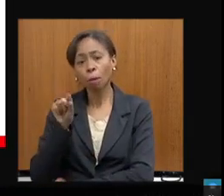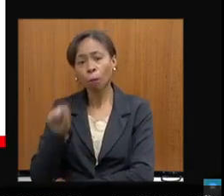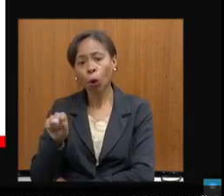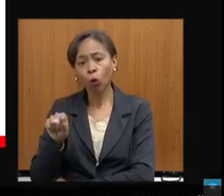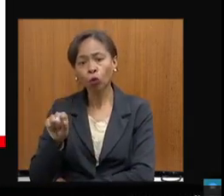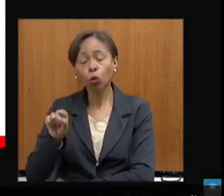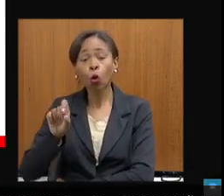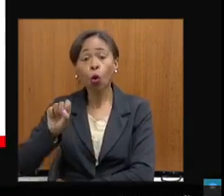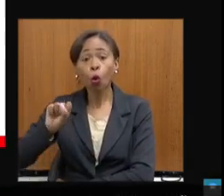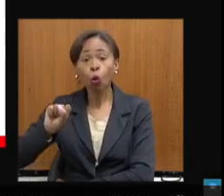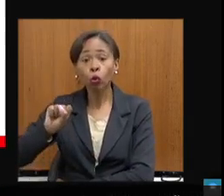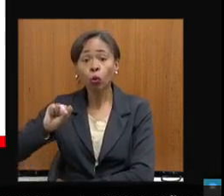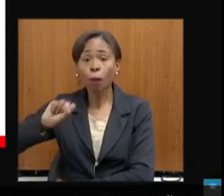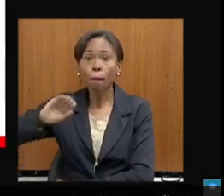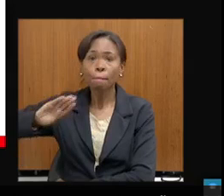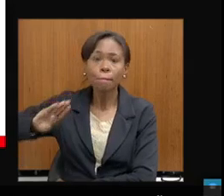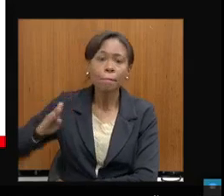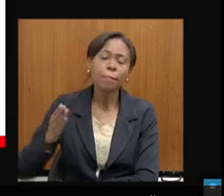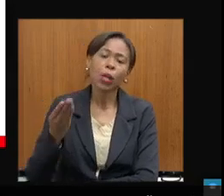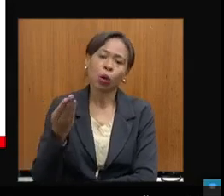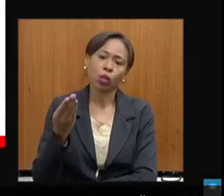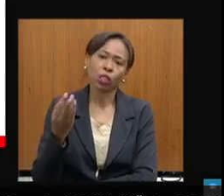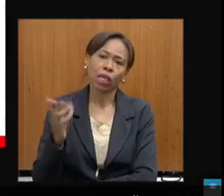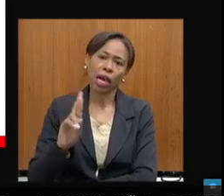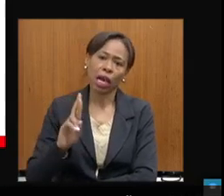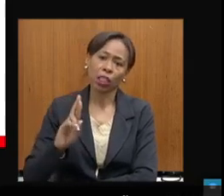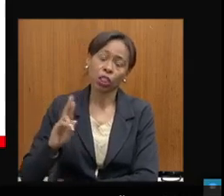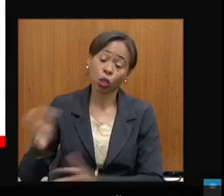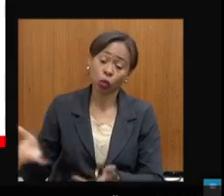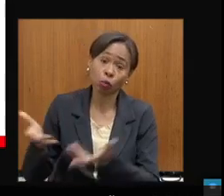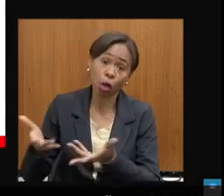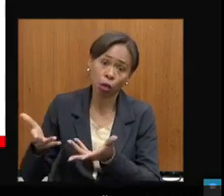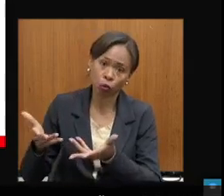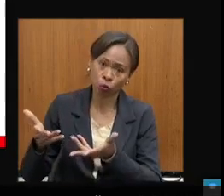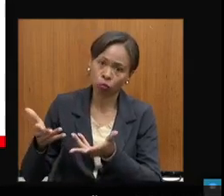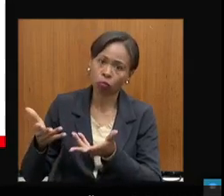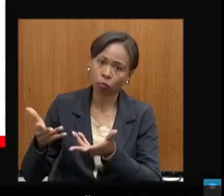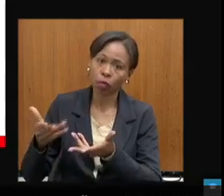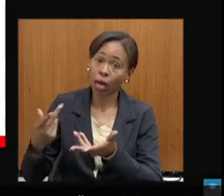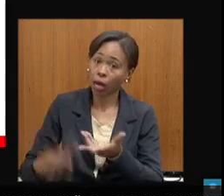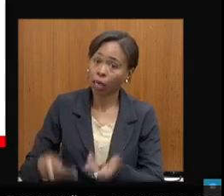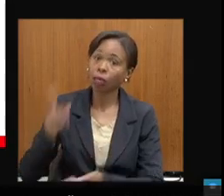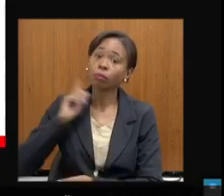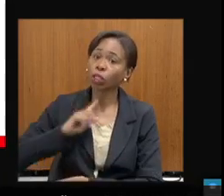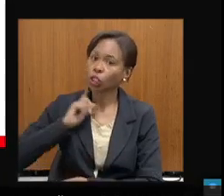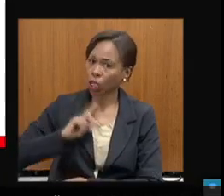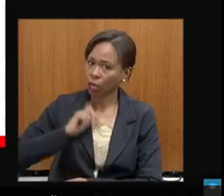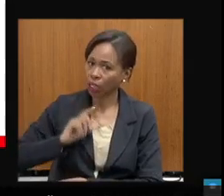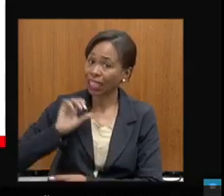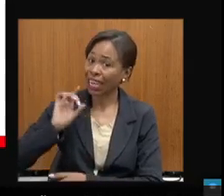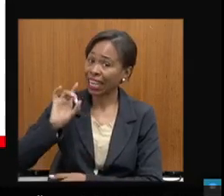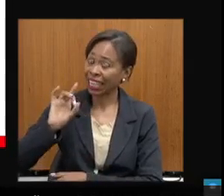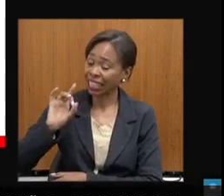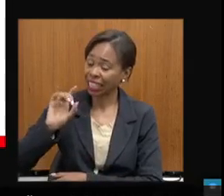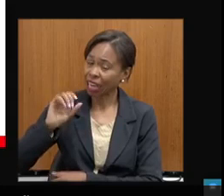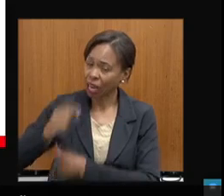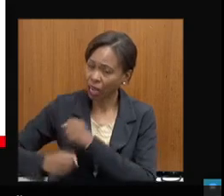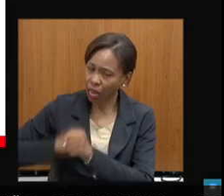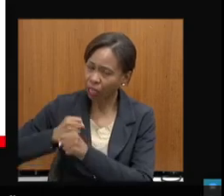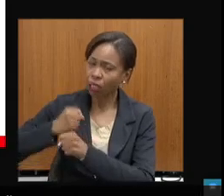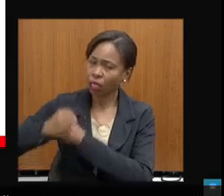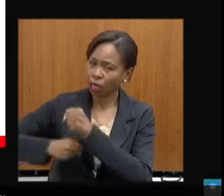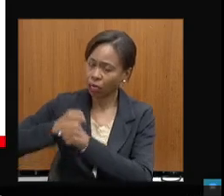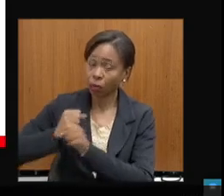bilhões de reais de atração ano para Minas Gerais e com a gestão do